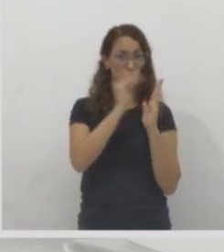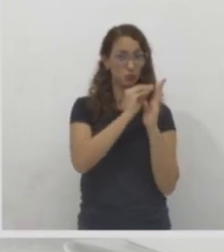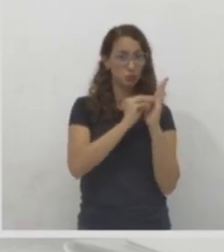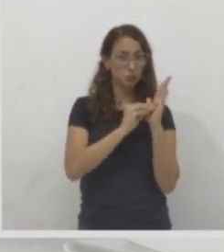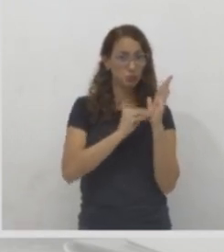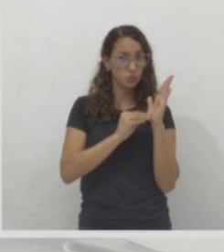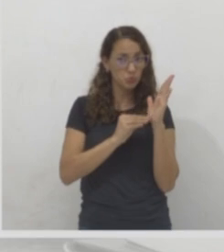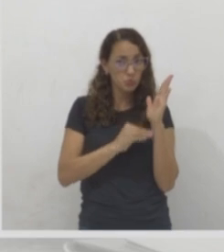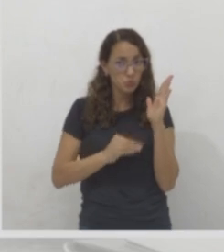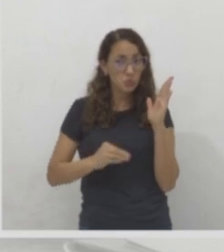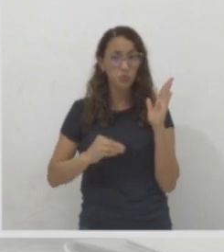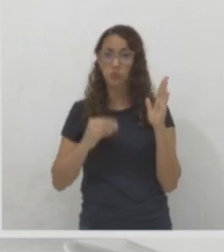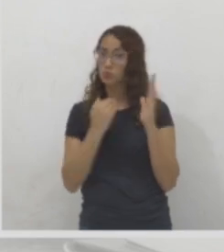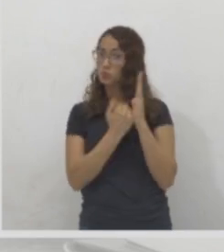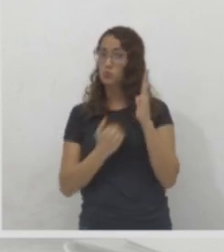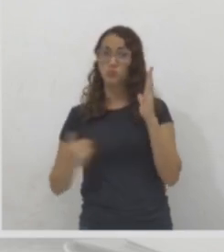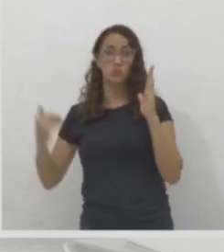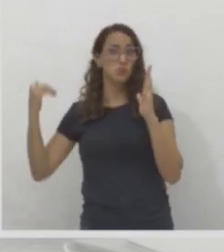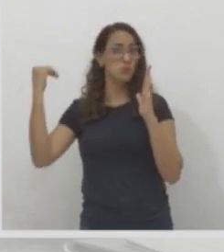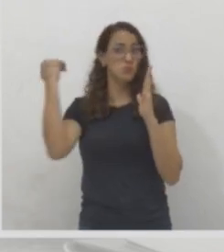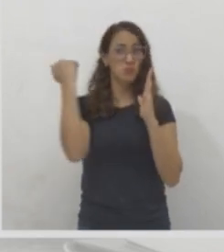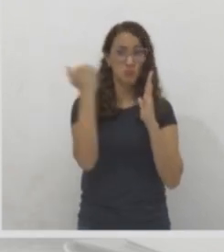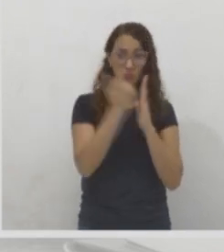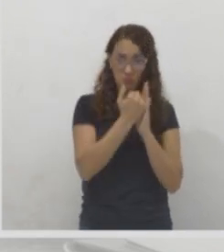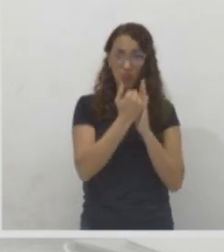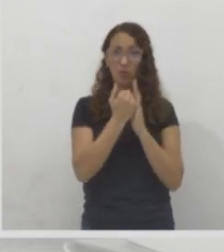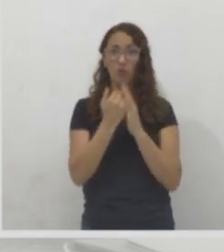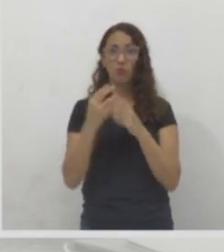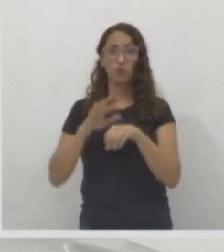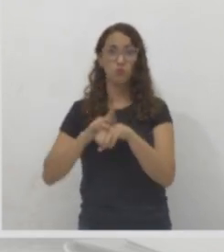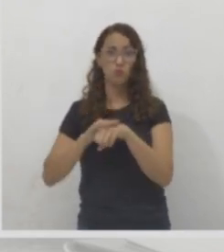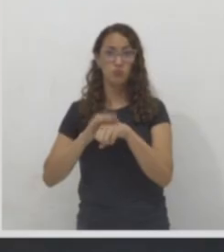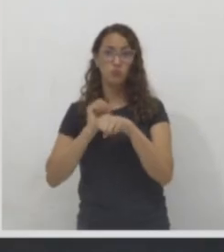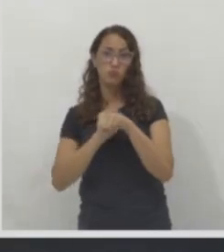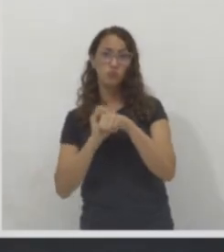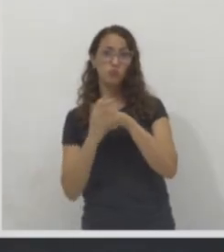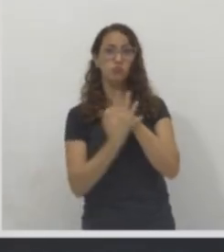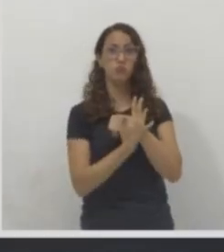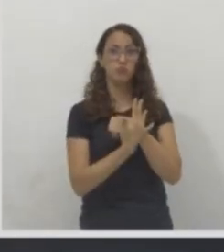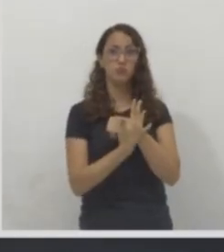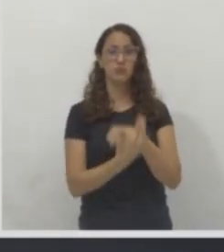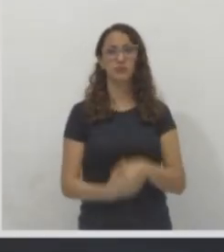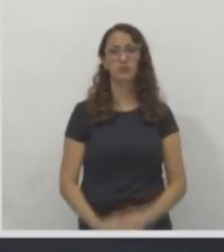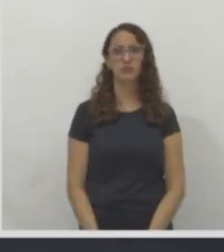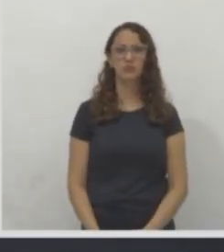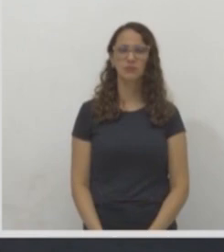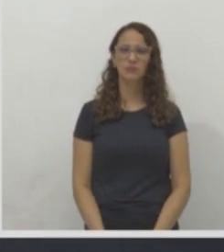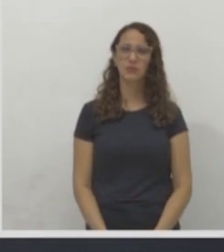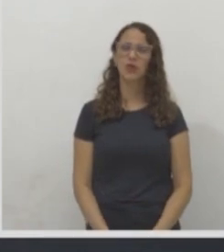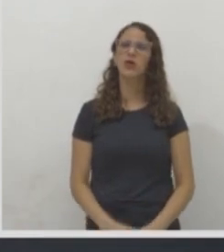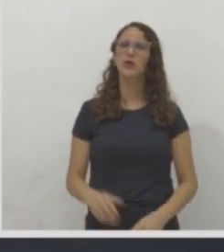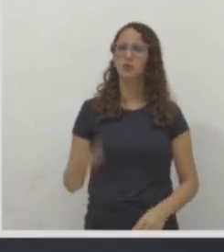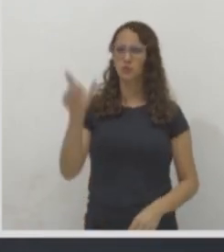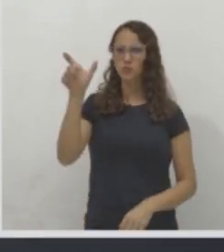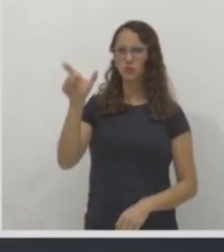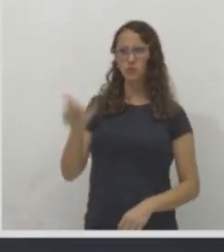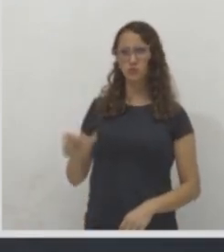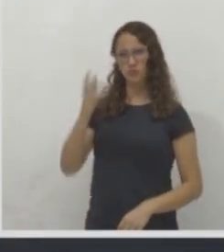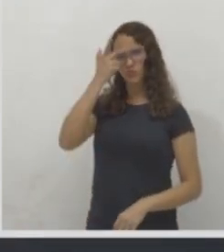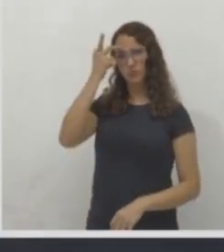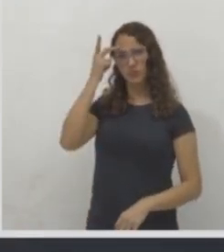Covid-19. Aqui eu tenho como sujeito o bairro do Marco, certo? Bairro do Marco